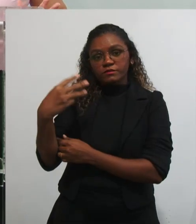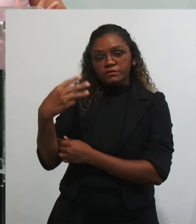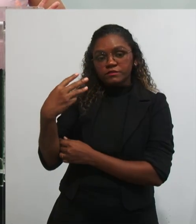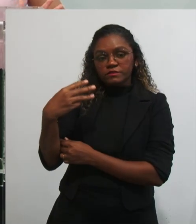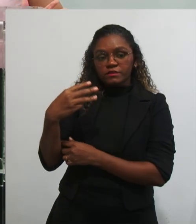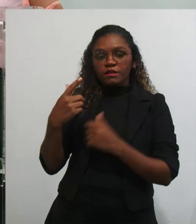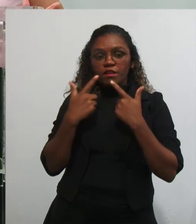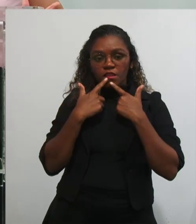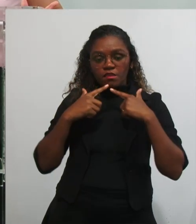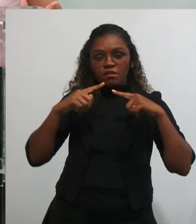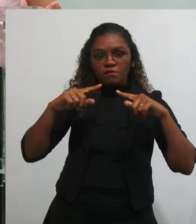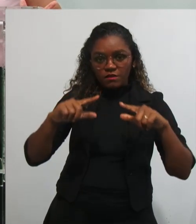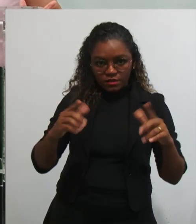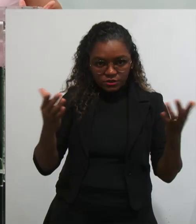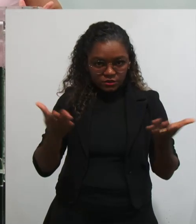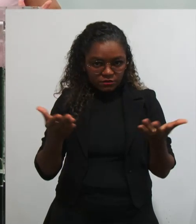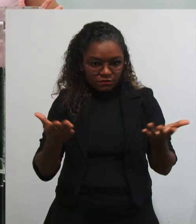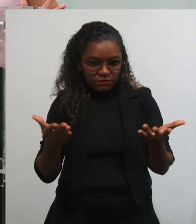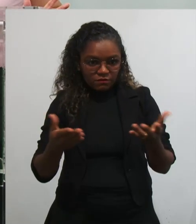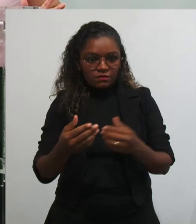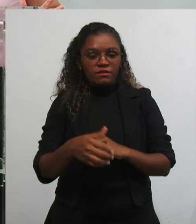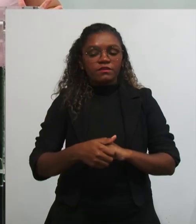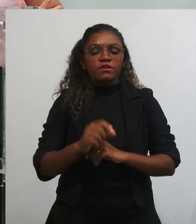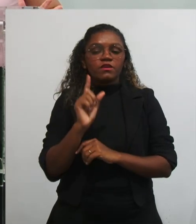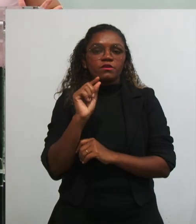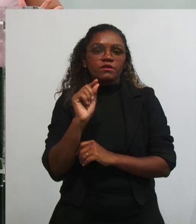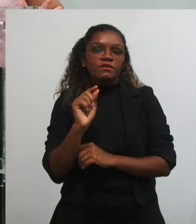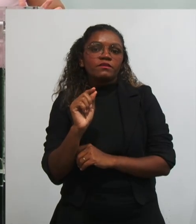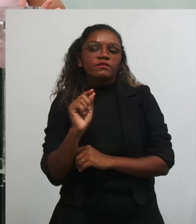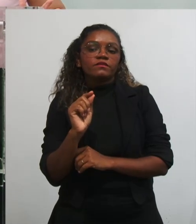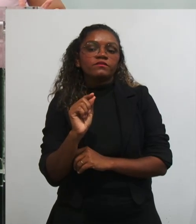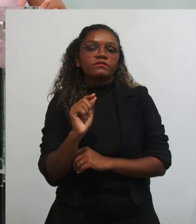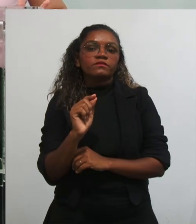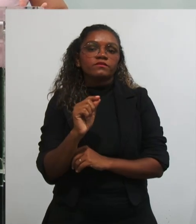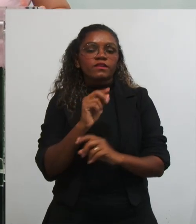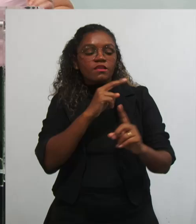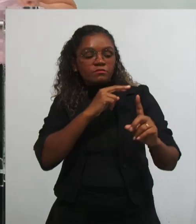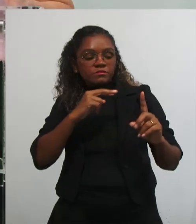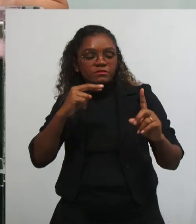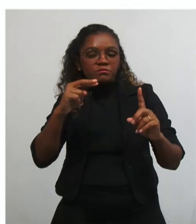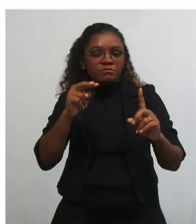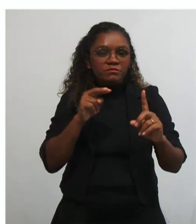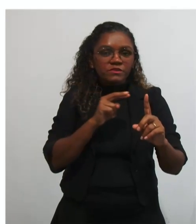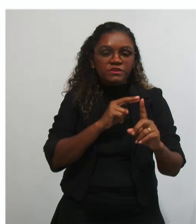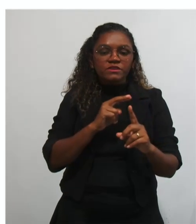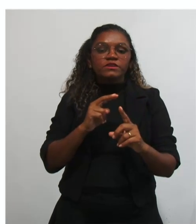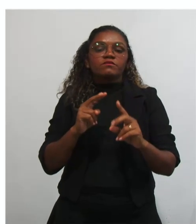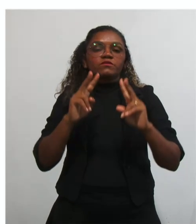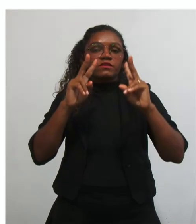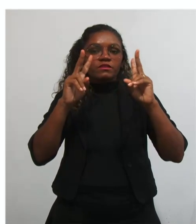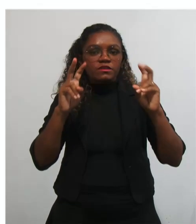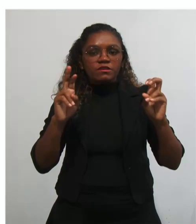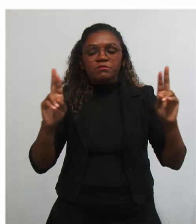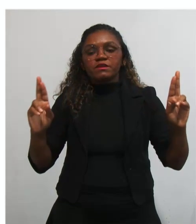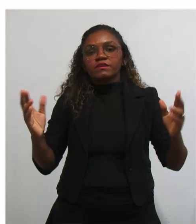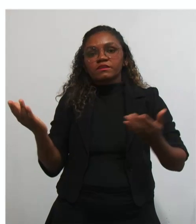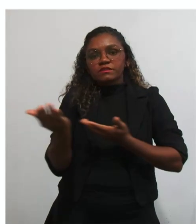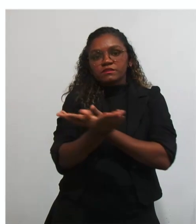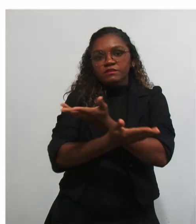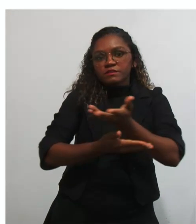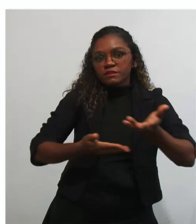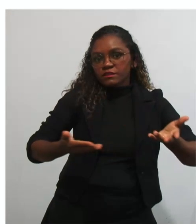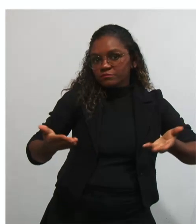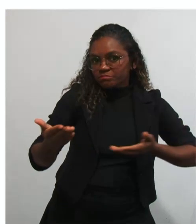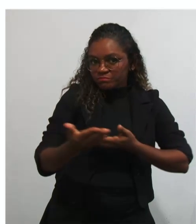linguagem que nós vamos ver agora traz uma perspectiva do ponto de vista da interação, né? Então,